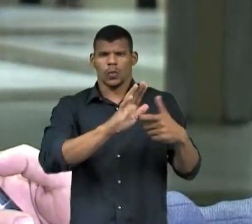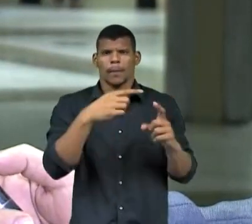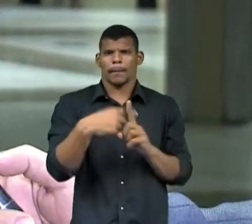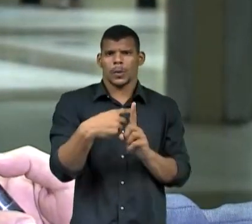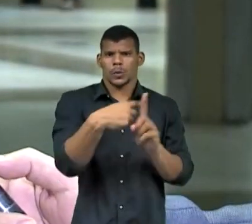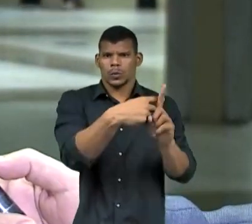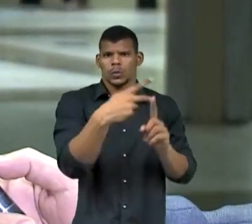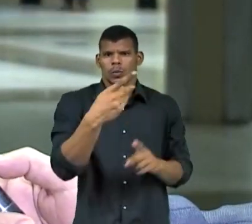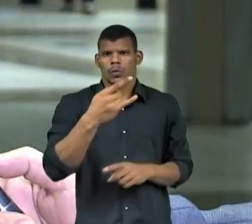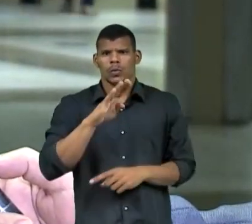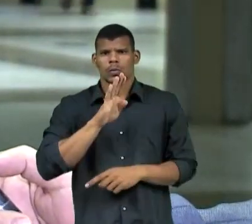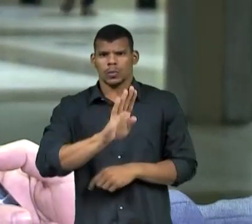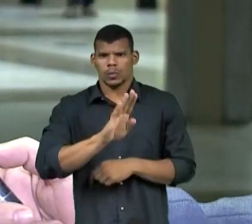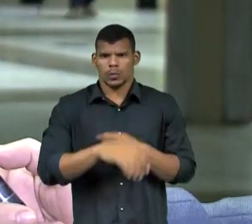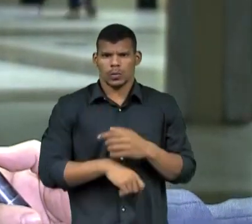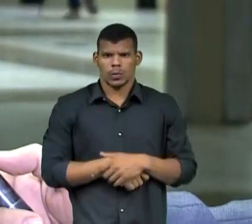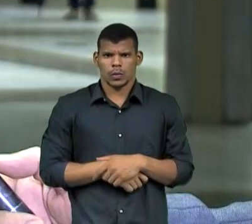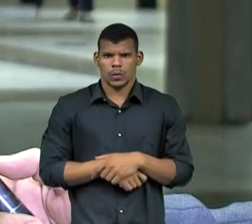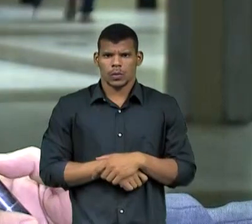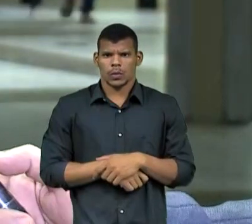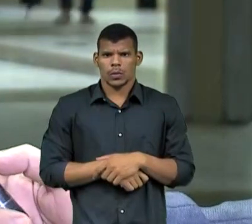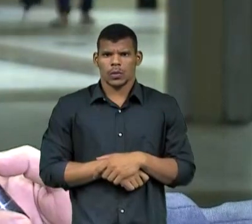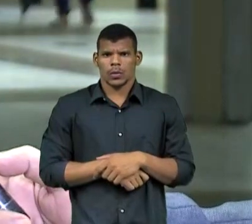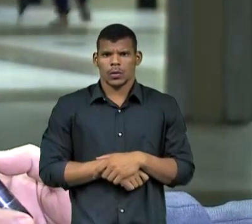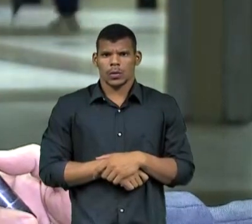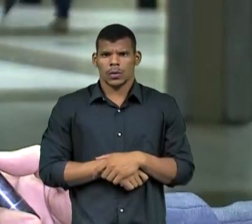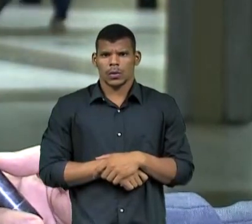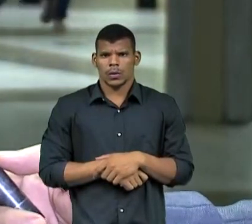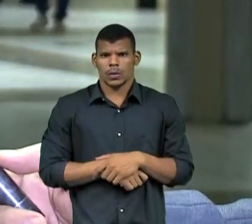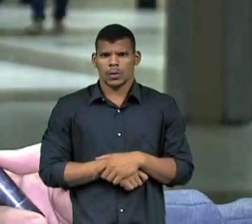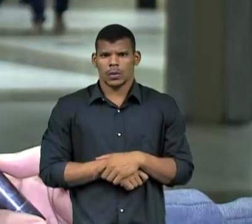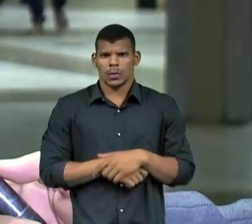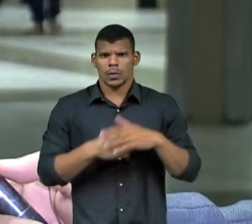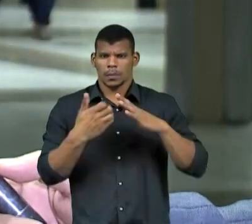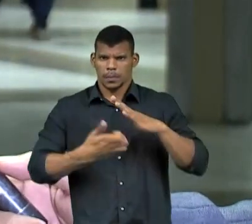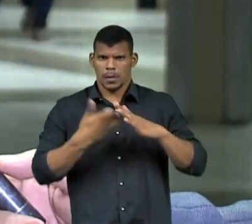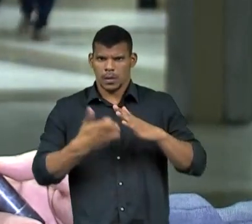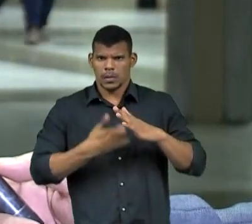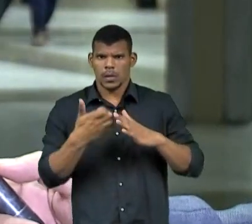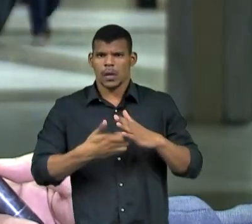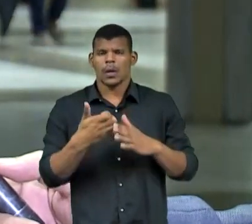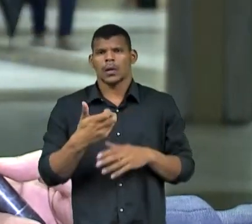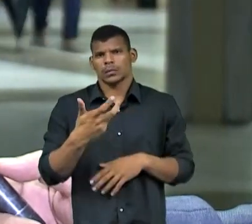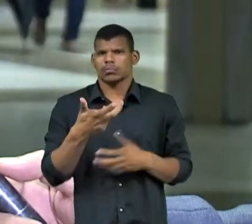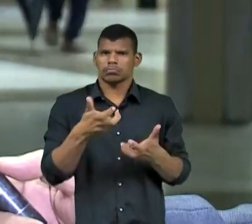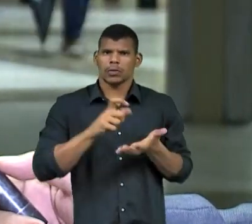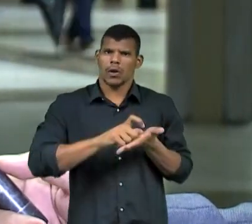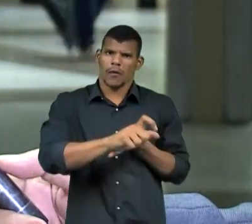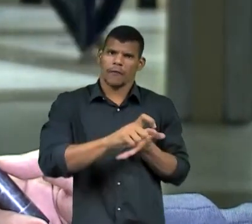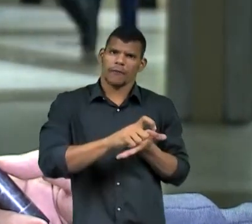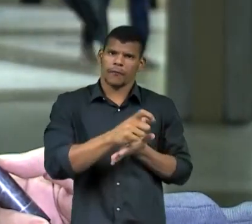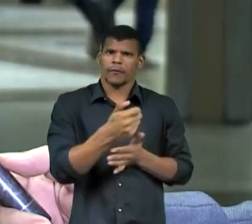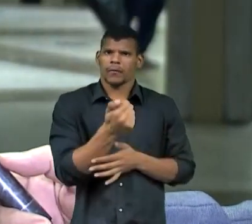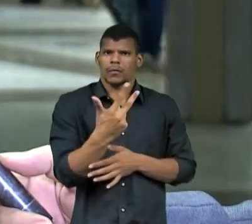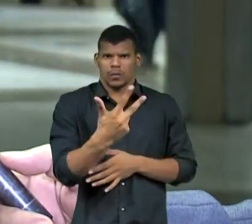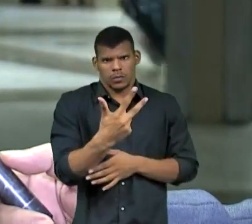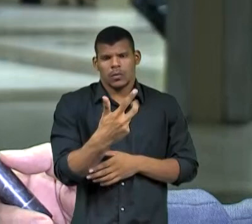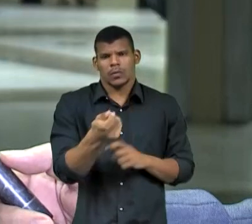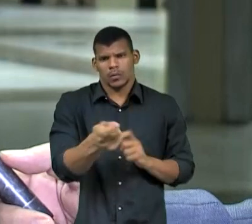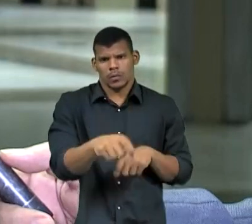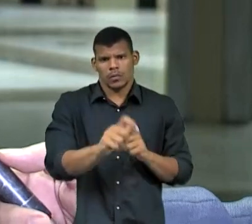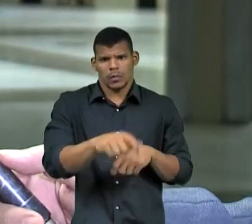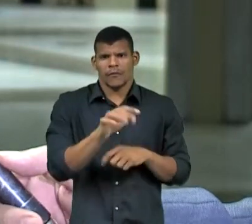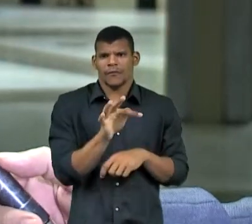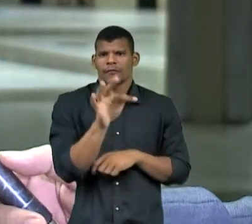e como o empresário ou aquela pessoa que tem interesse de investir nesses três hubs pode se beneficiar para poder fazer negócio no